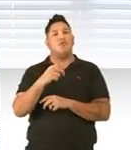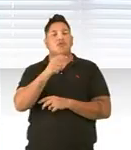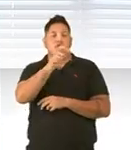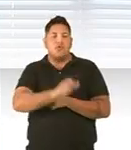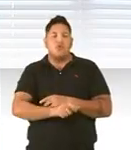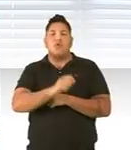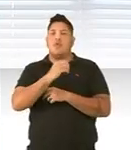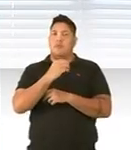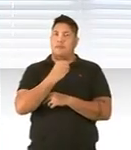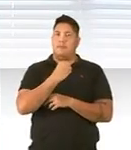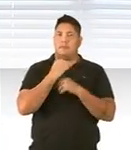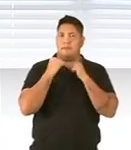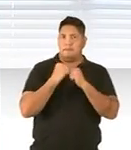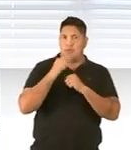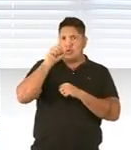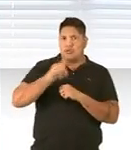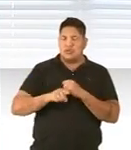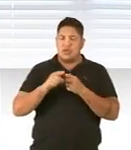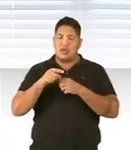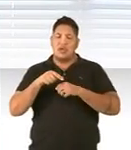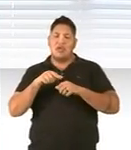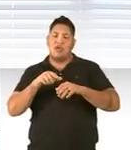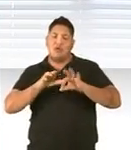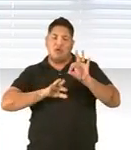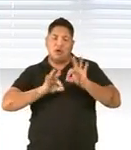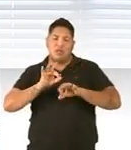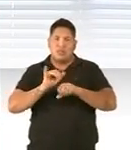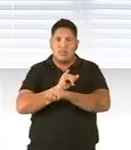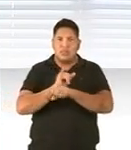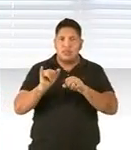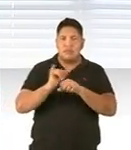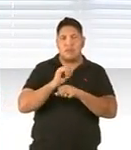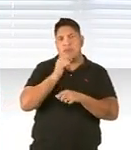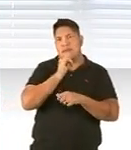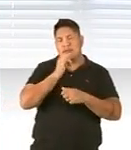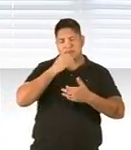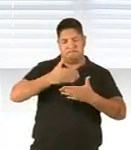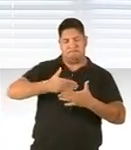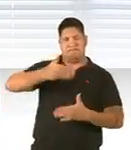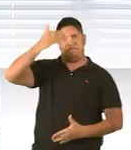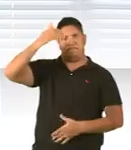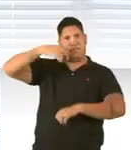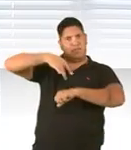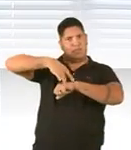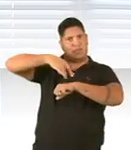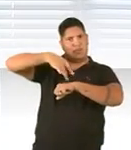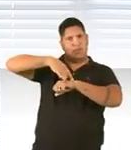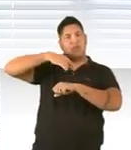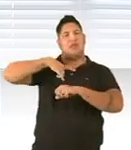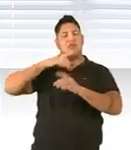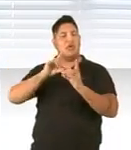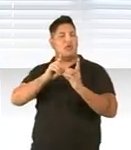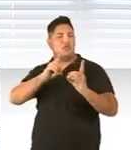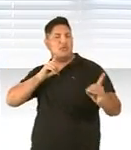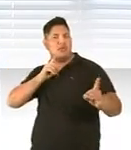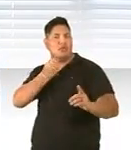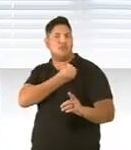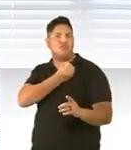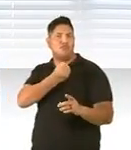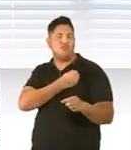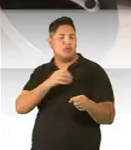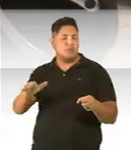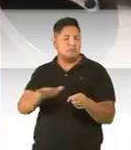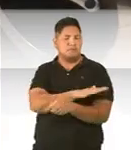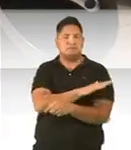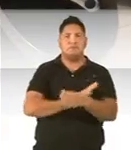candidatos podendo ser arguídos com separação de acrílico, distanciamento social, limitação